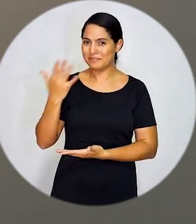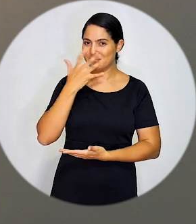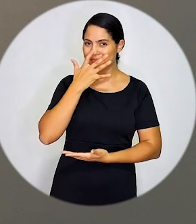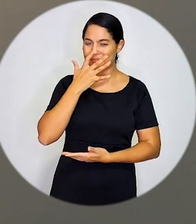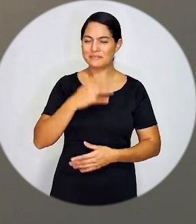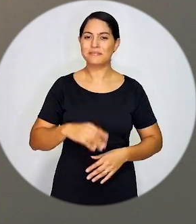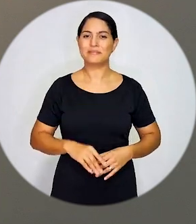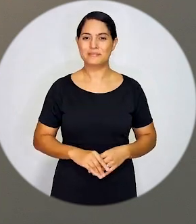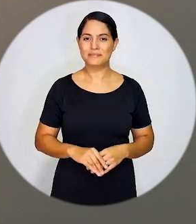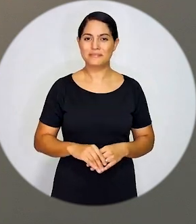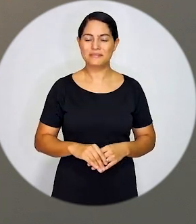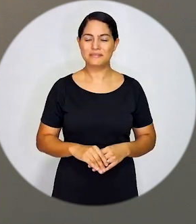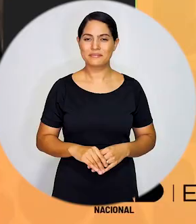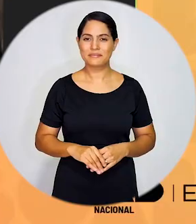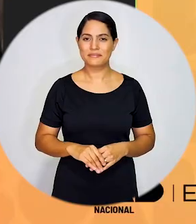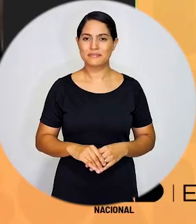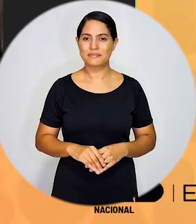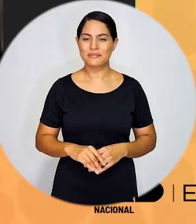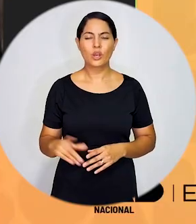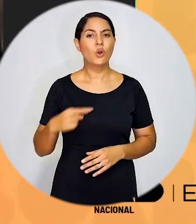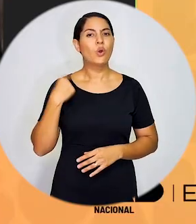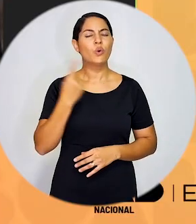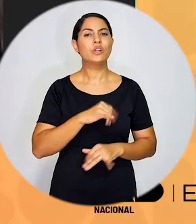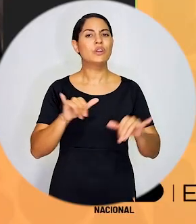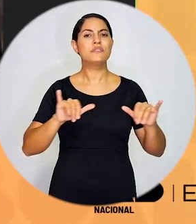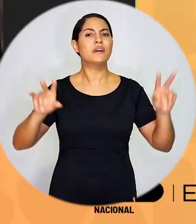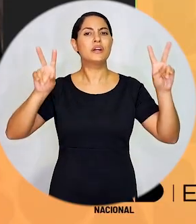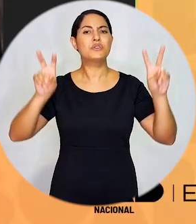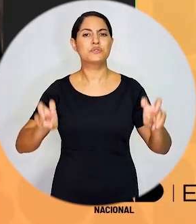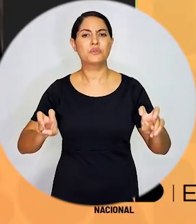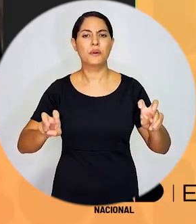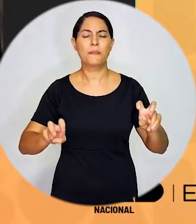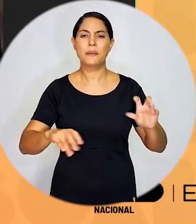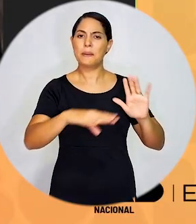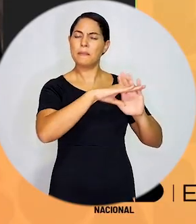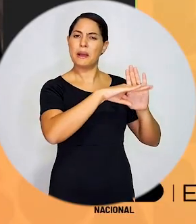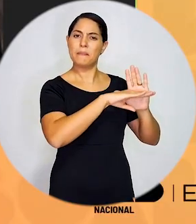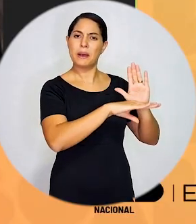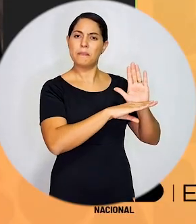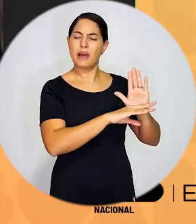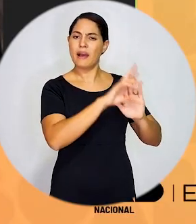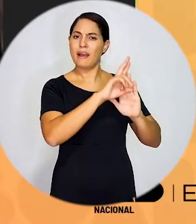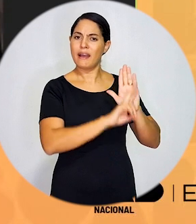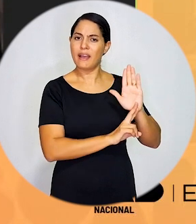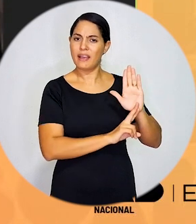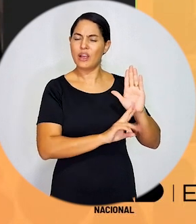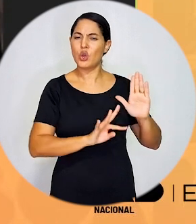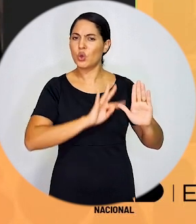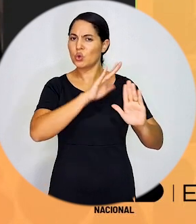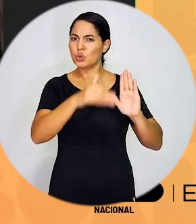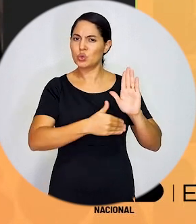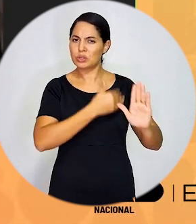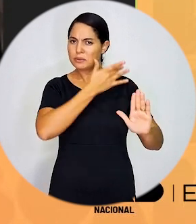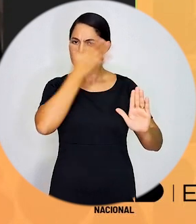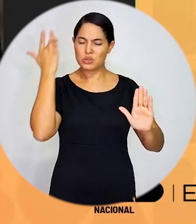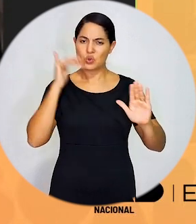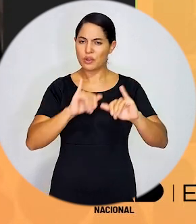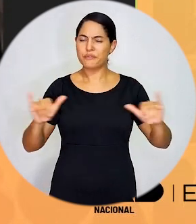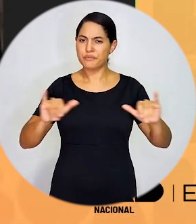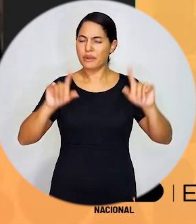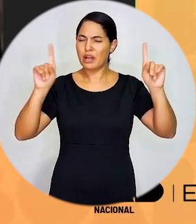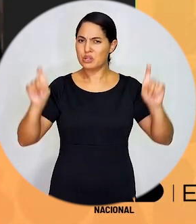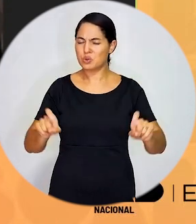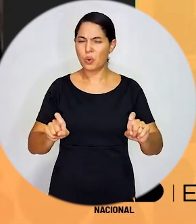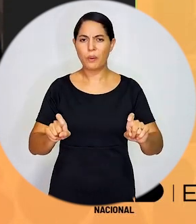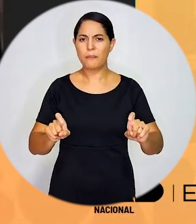de agora. Vamos ver? Quando a gente fala, às vezes, atos normativos, nem todo mundo tem a exata medida de que a